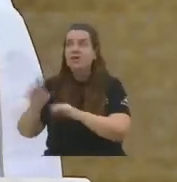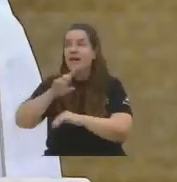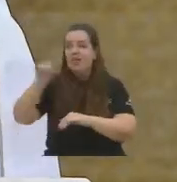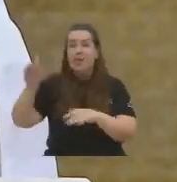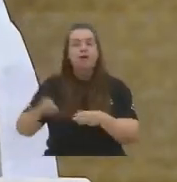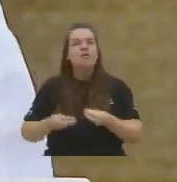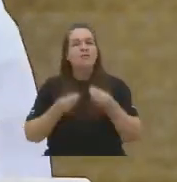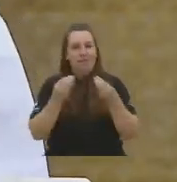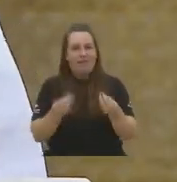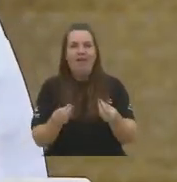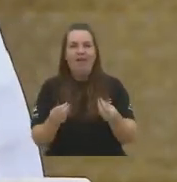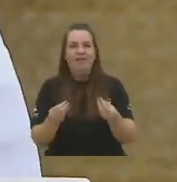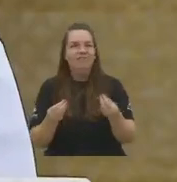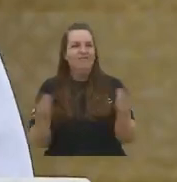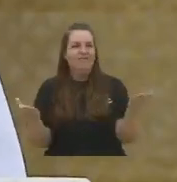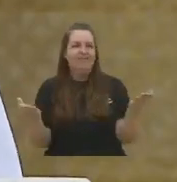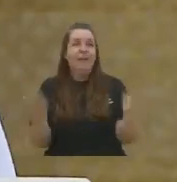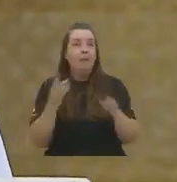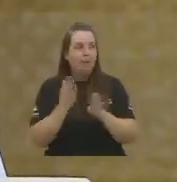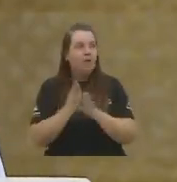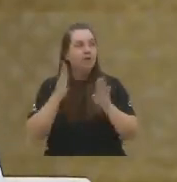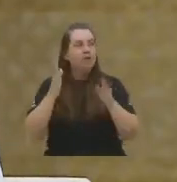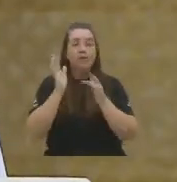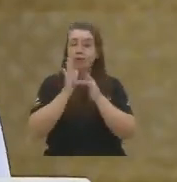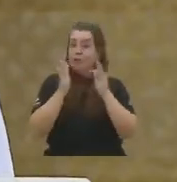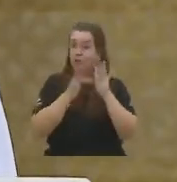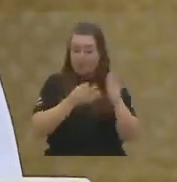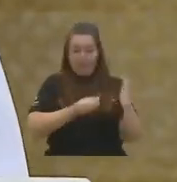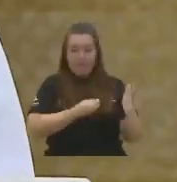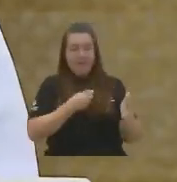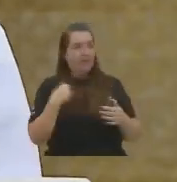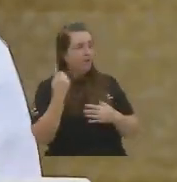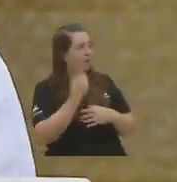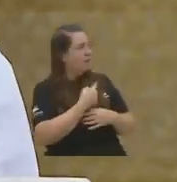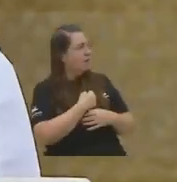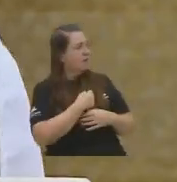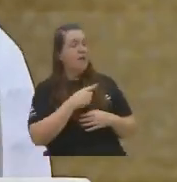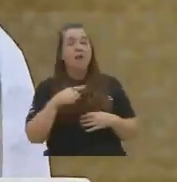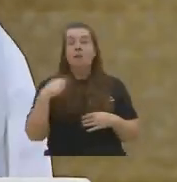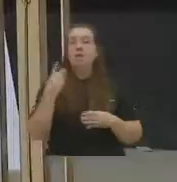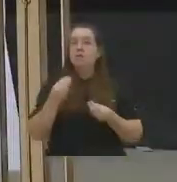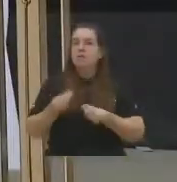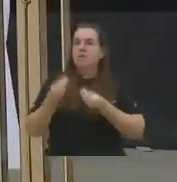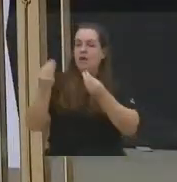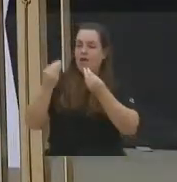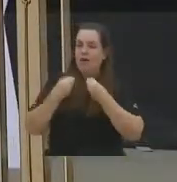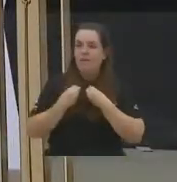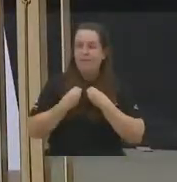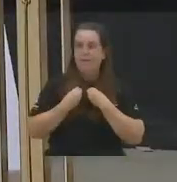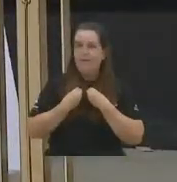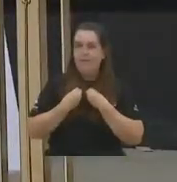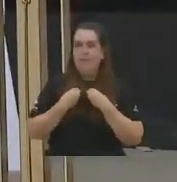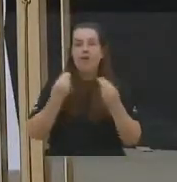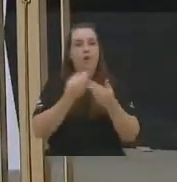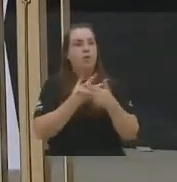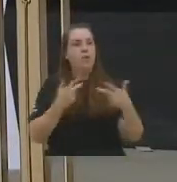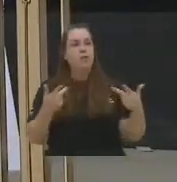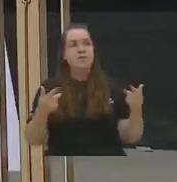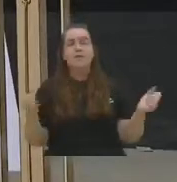e Pai, por causa de Jesus presente em nós, nos concederá